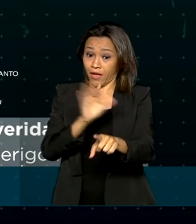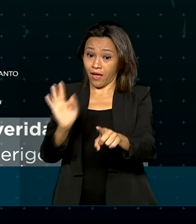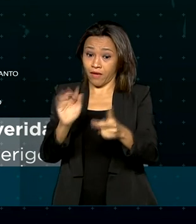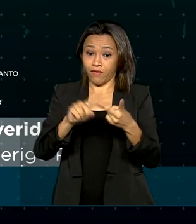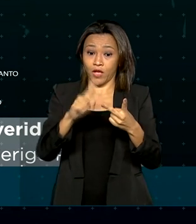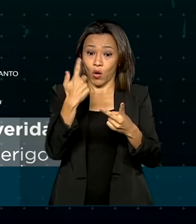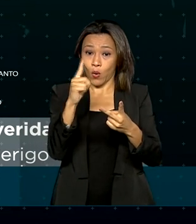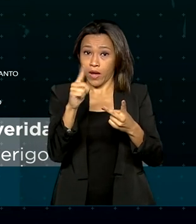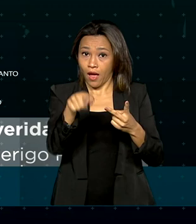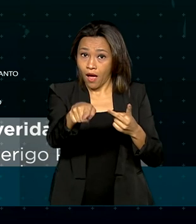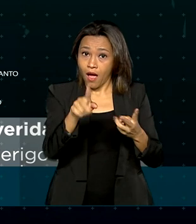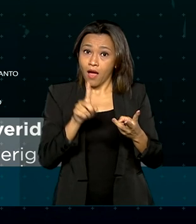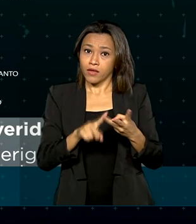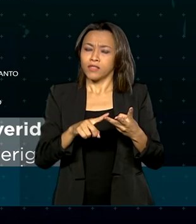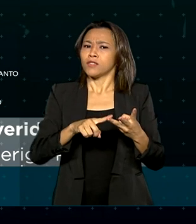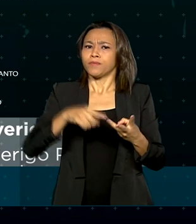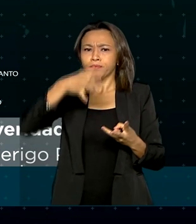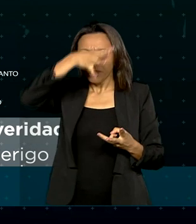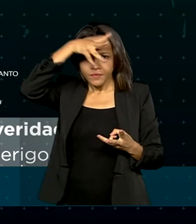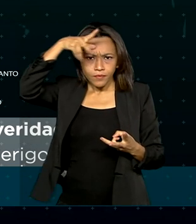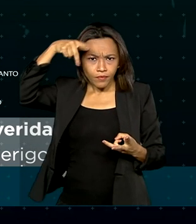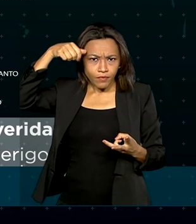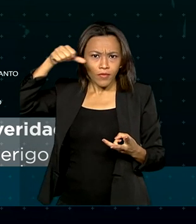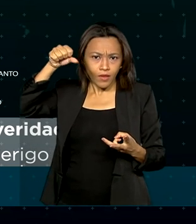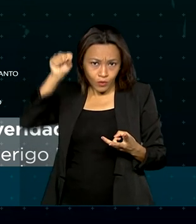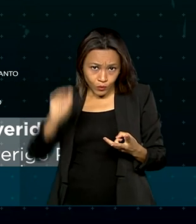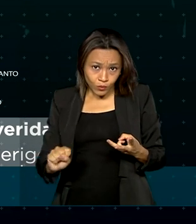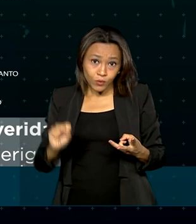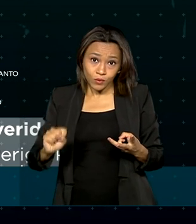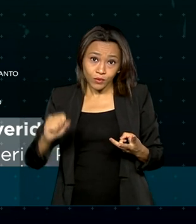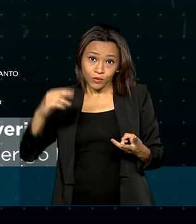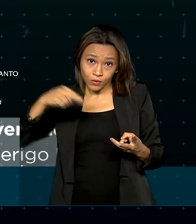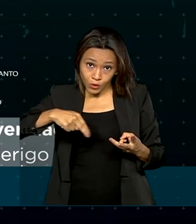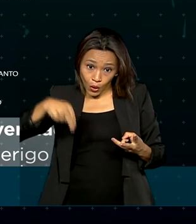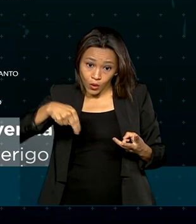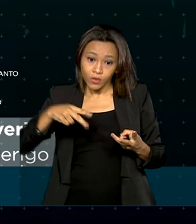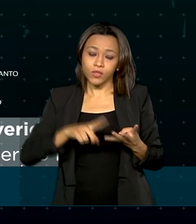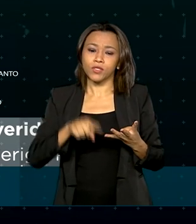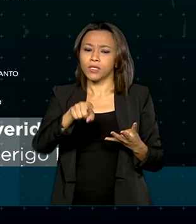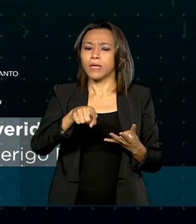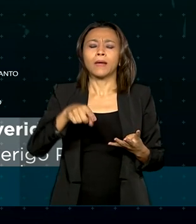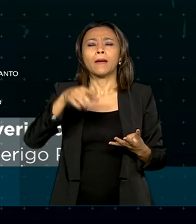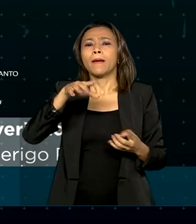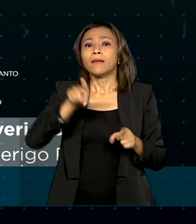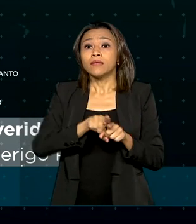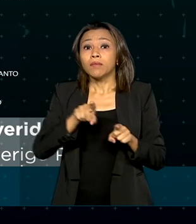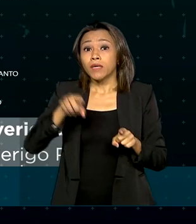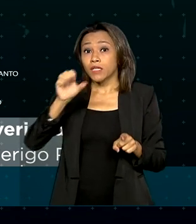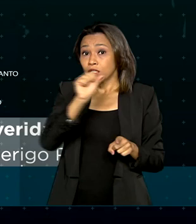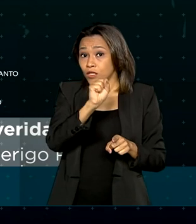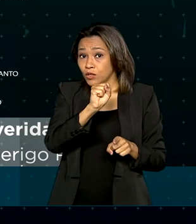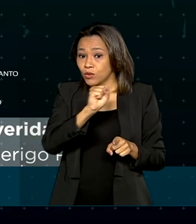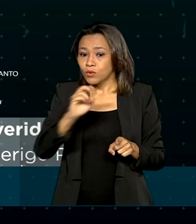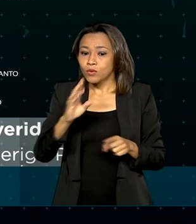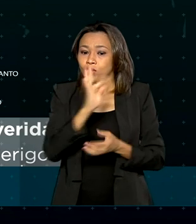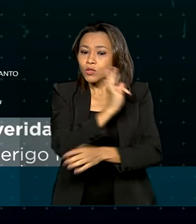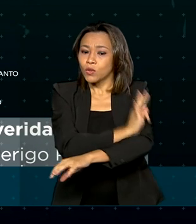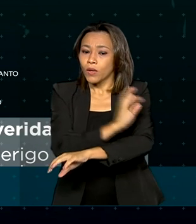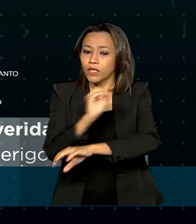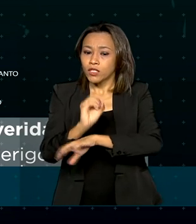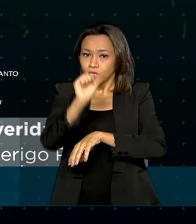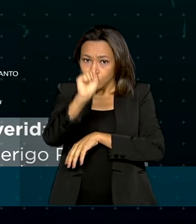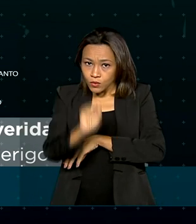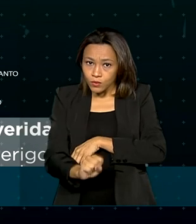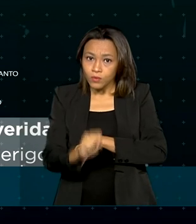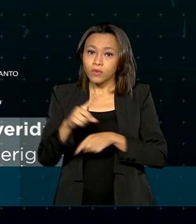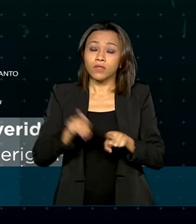Goiás, norte de Mato Grosso do Sul e São Paulo, boa parte de Mato Grosso, sul de Tocantins e oeste